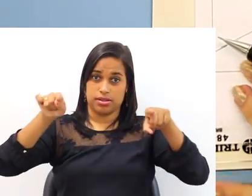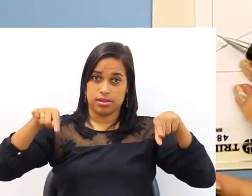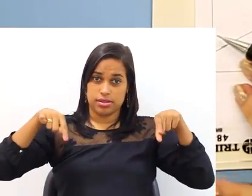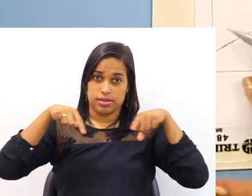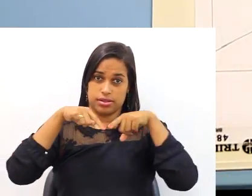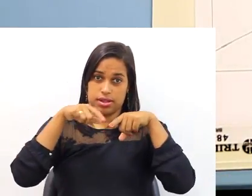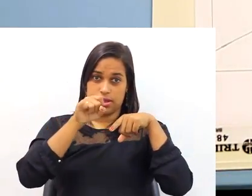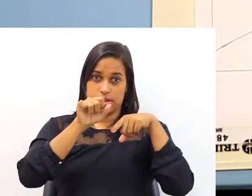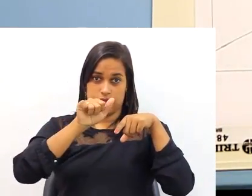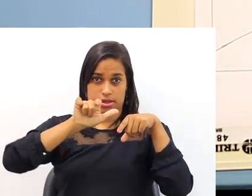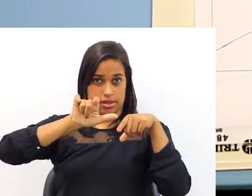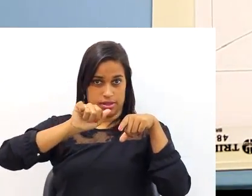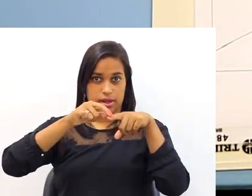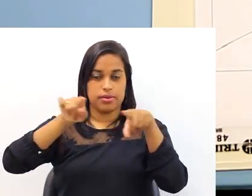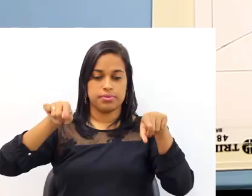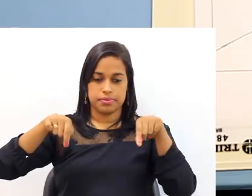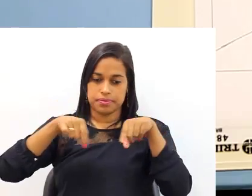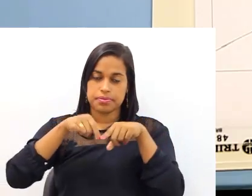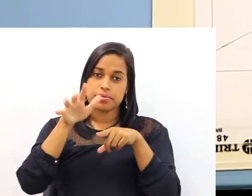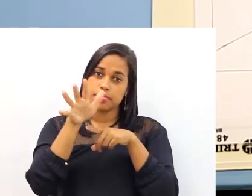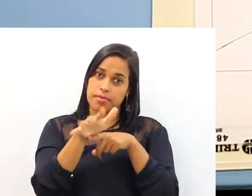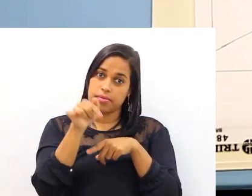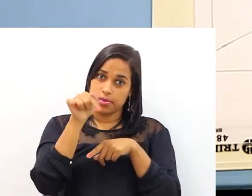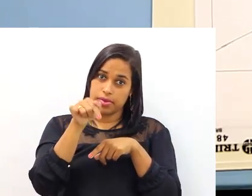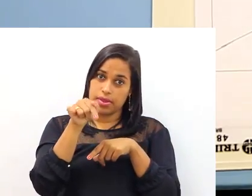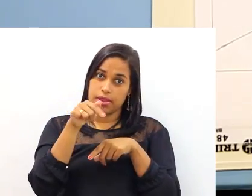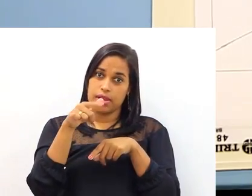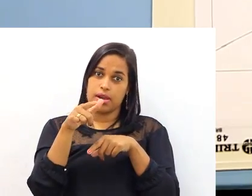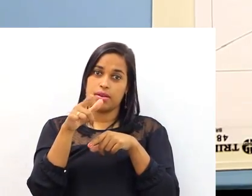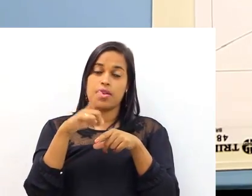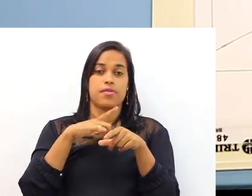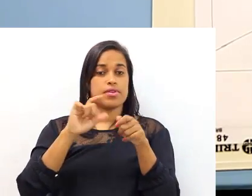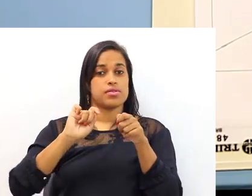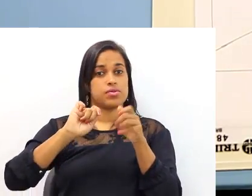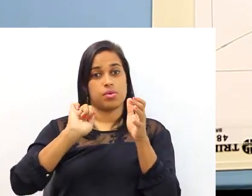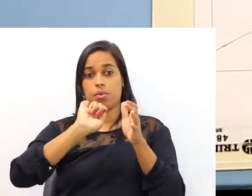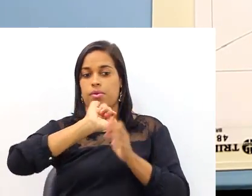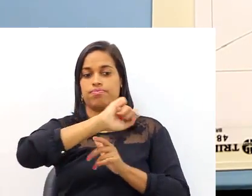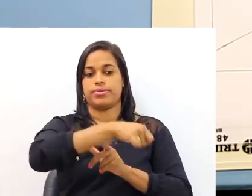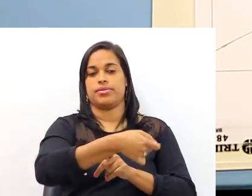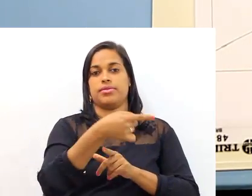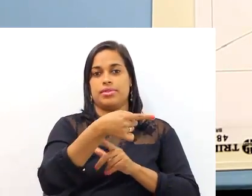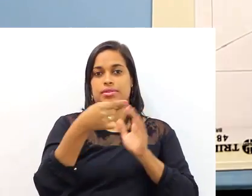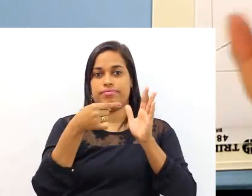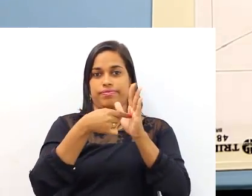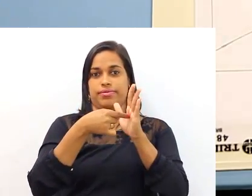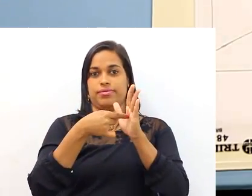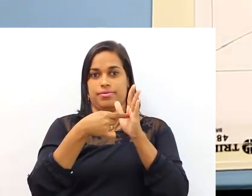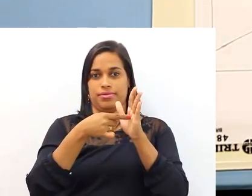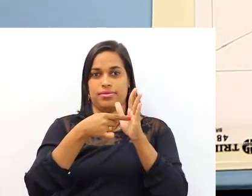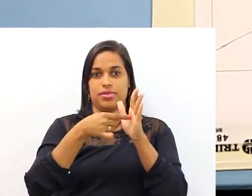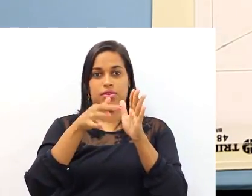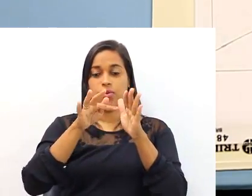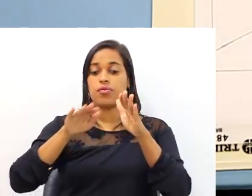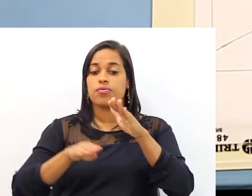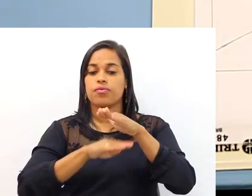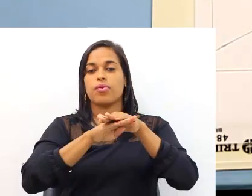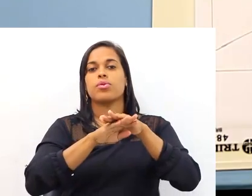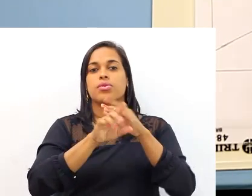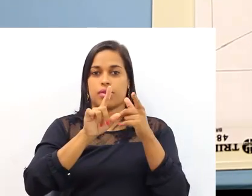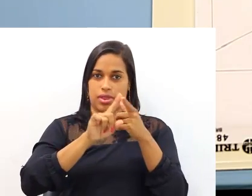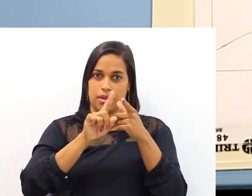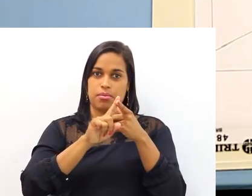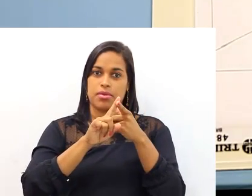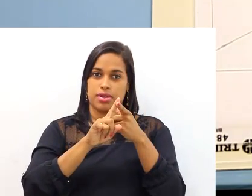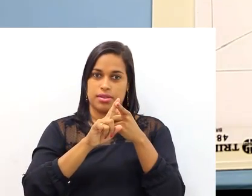uma sala, e eu fiz uma marcação aqui na parede de fundo. Então, estou colocando aqui as medidas, eu estou usando uma escala de 1 para